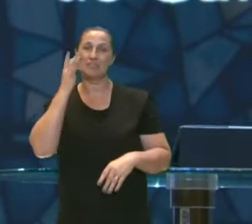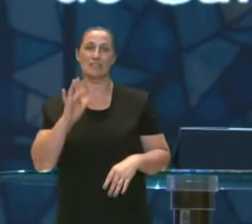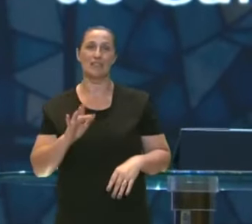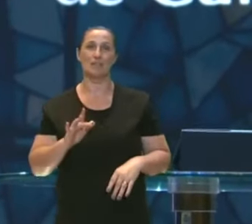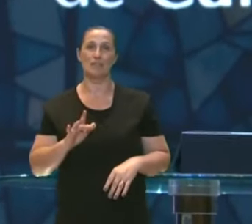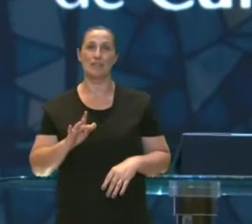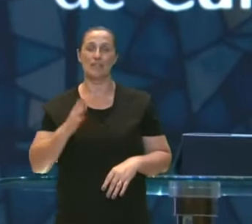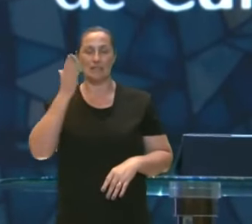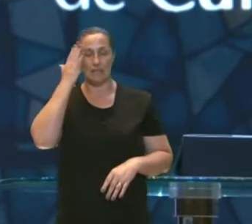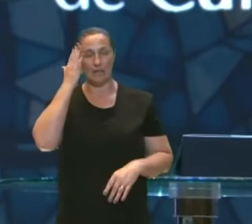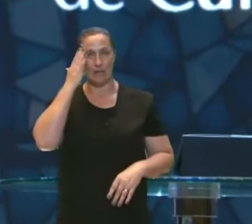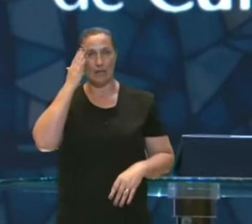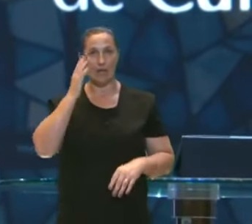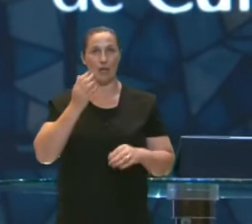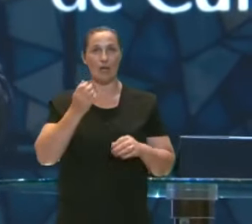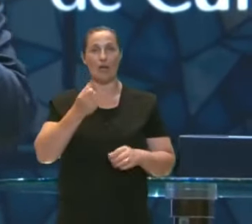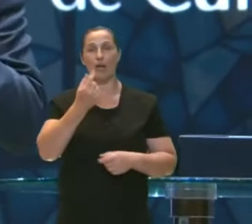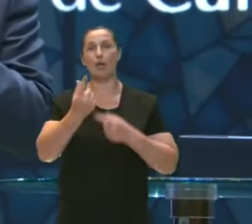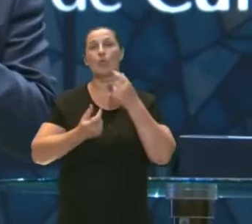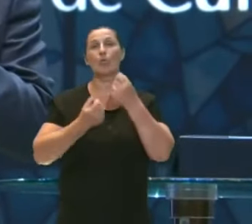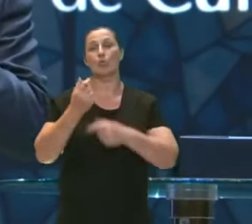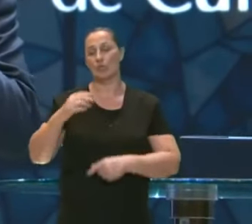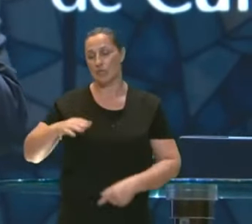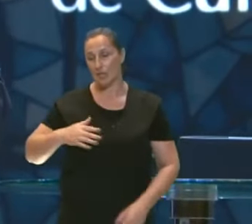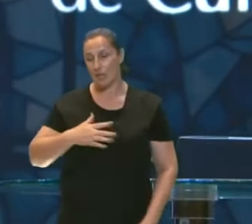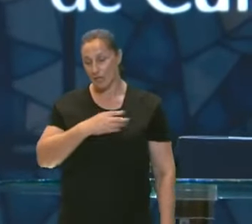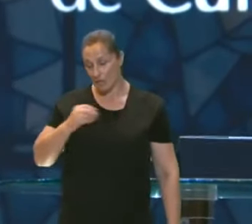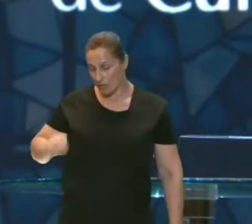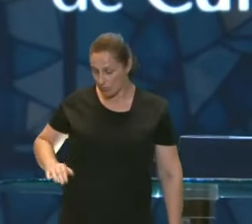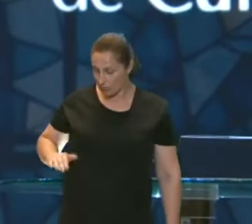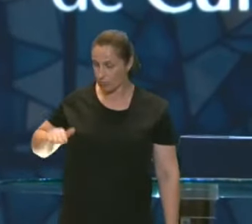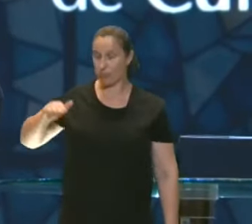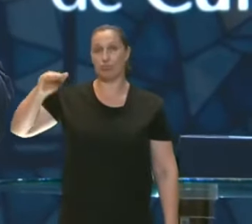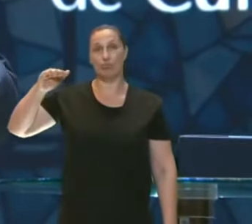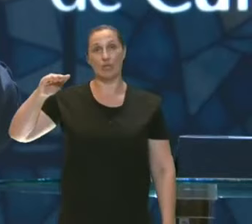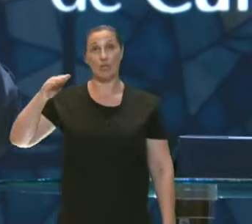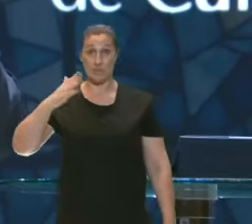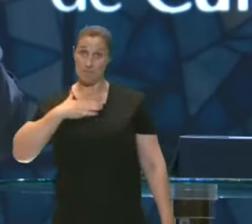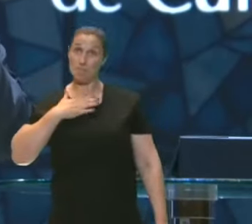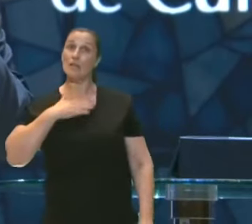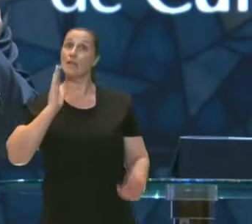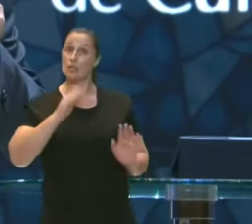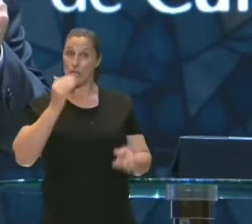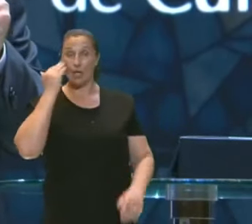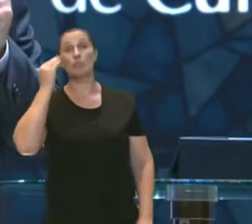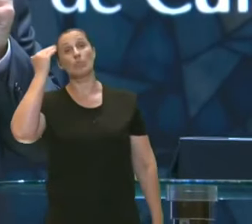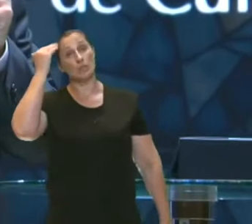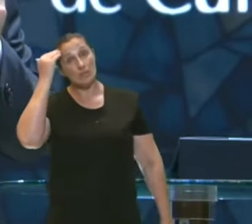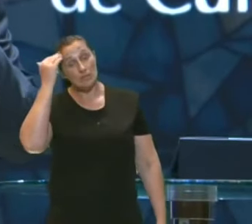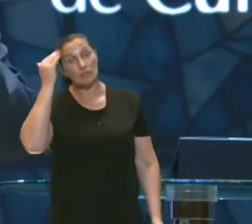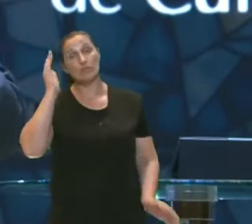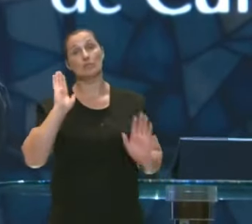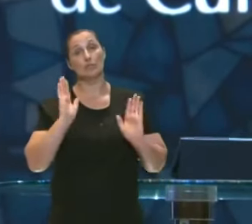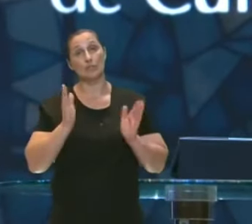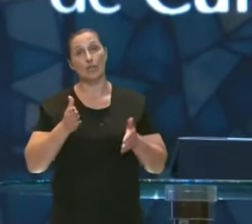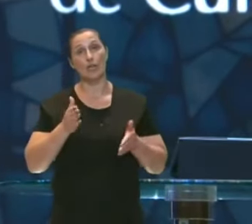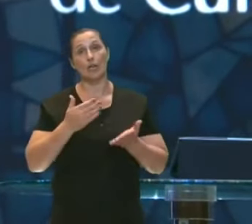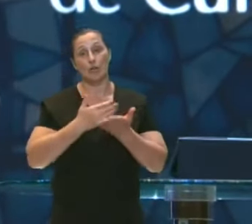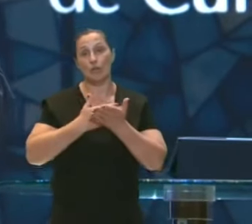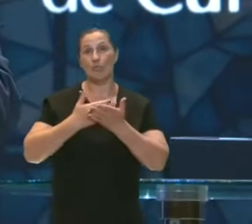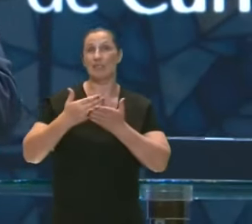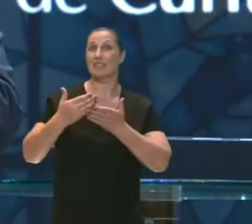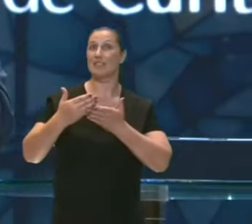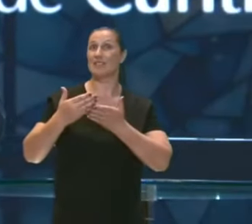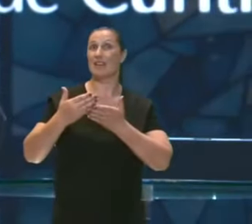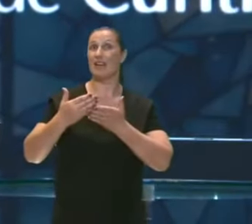Alguns filhos crescem, as minhas estão adolescentes, uma já é jovem. vão começar a tomar suas